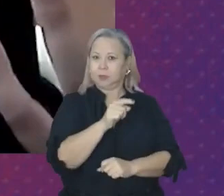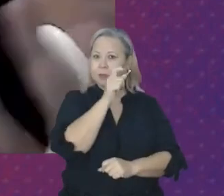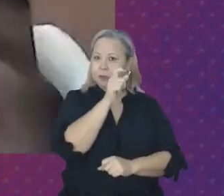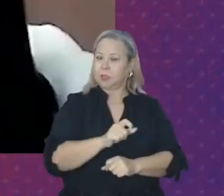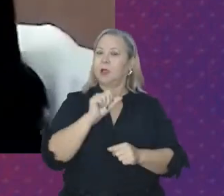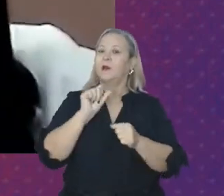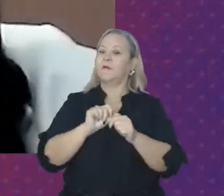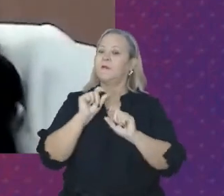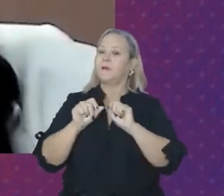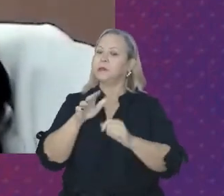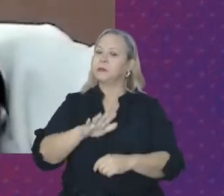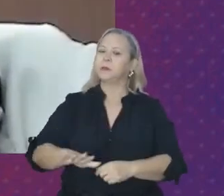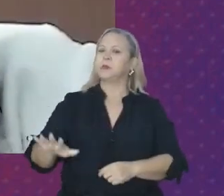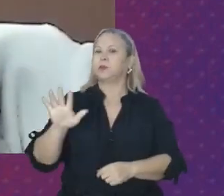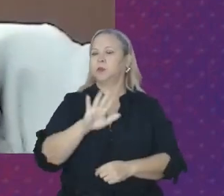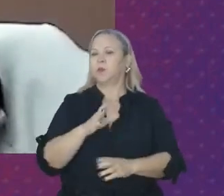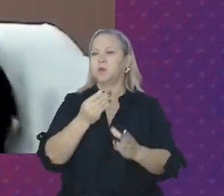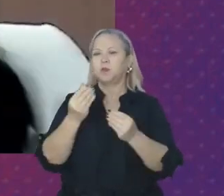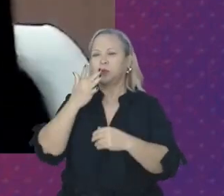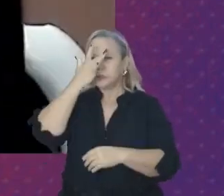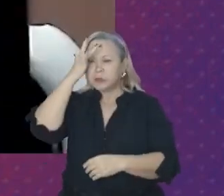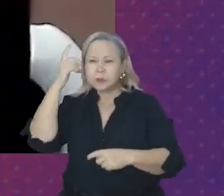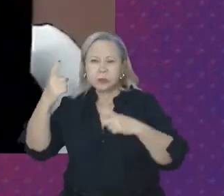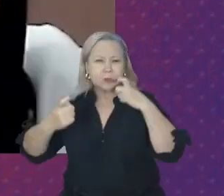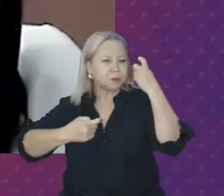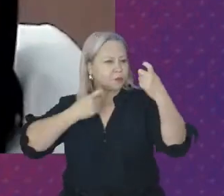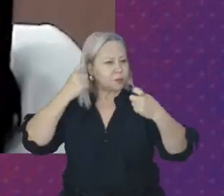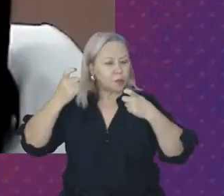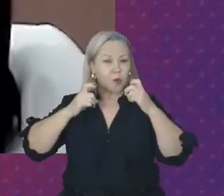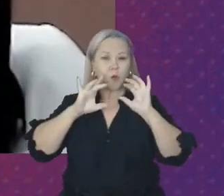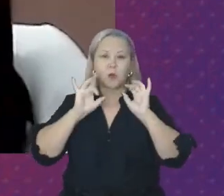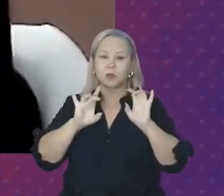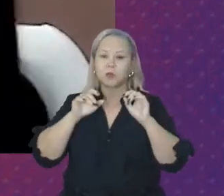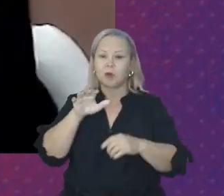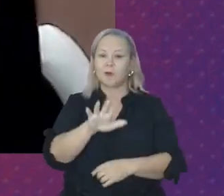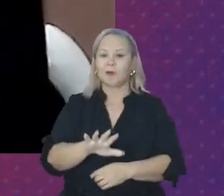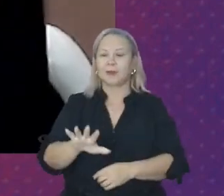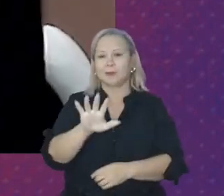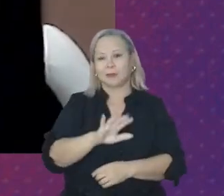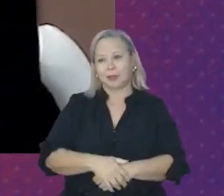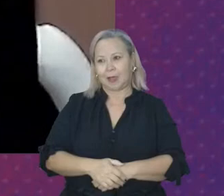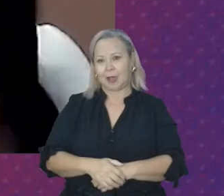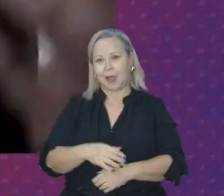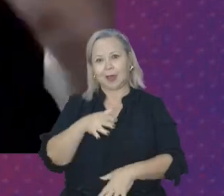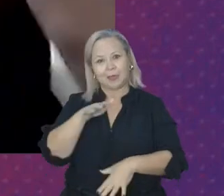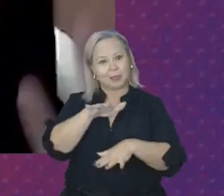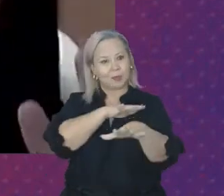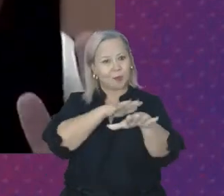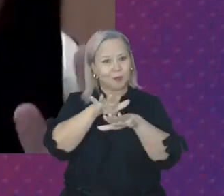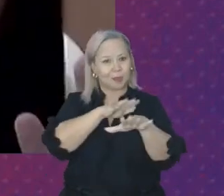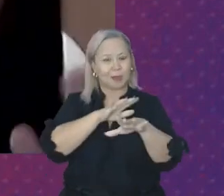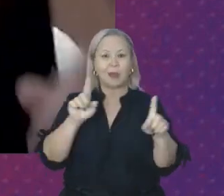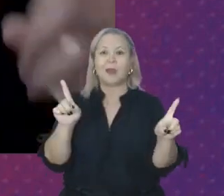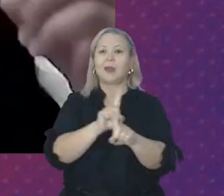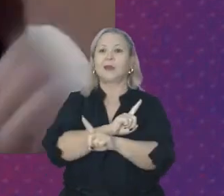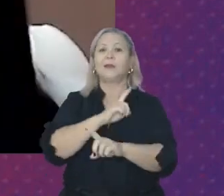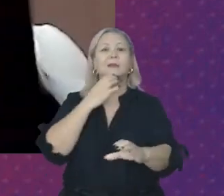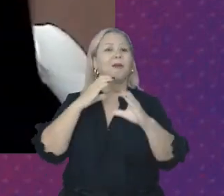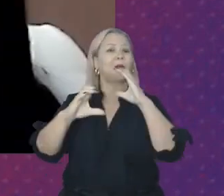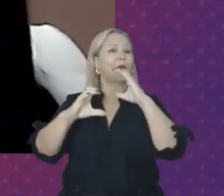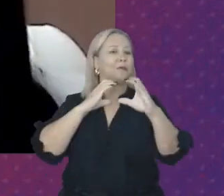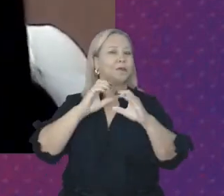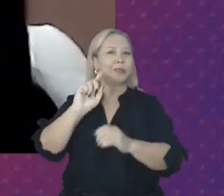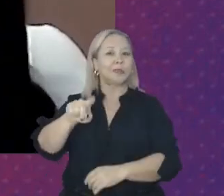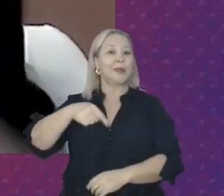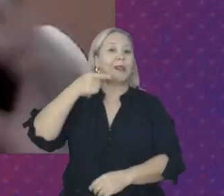faça isso como um todo. Muita gente se preocupa só com essa área aqui de mobilização e não se comunica, e lá